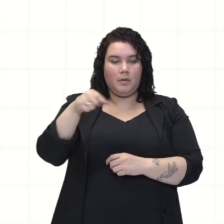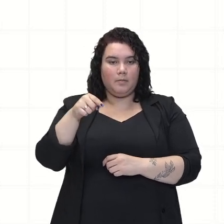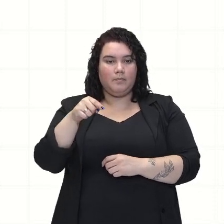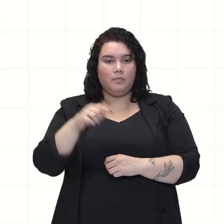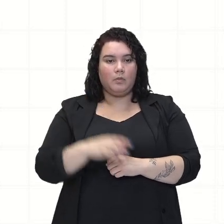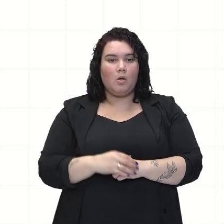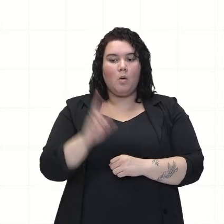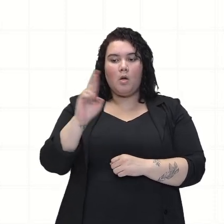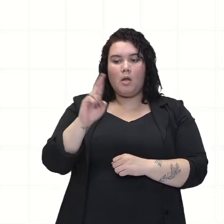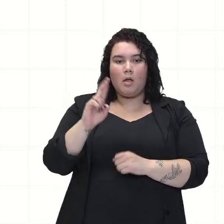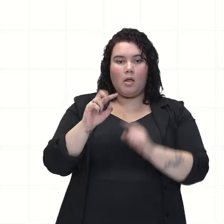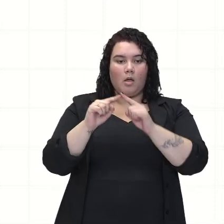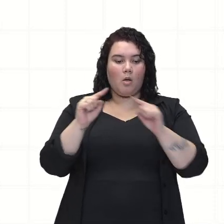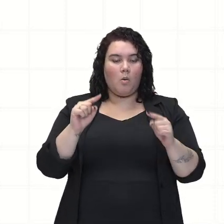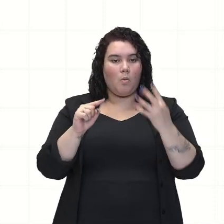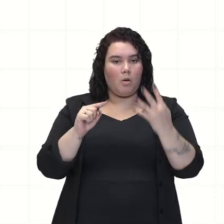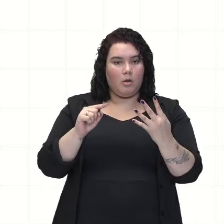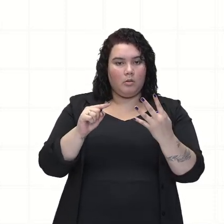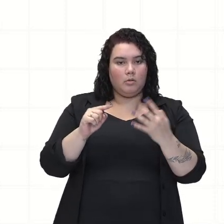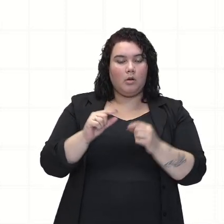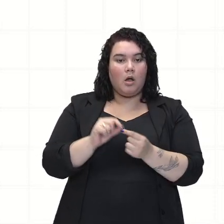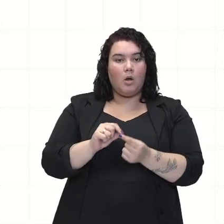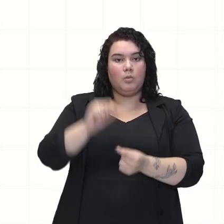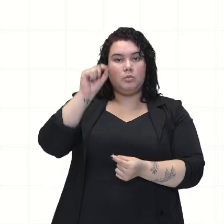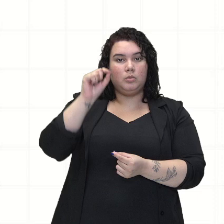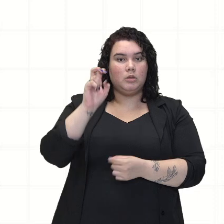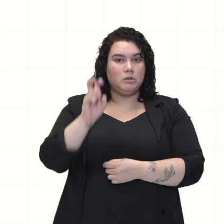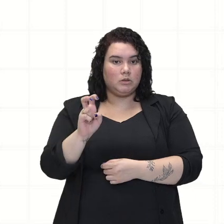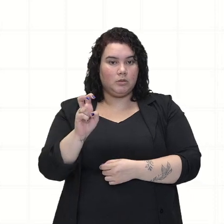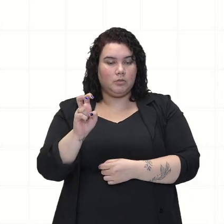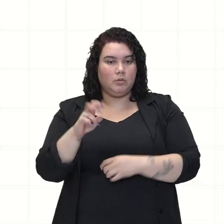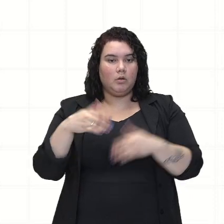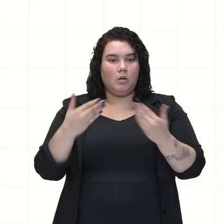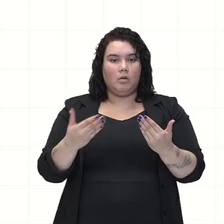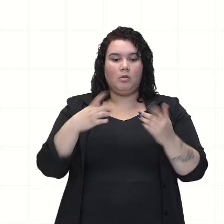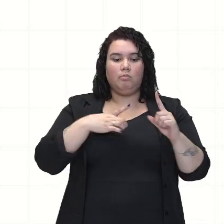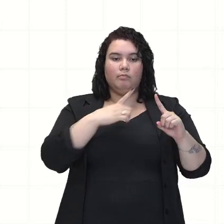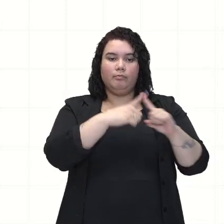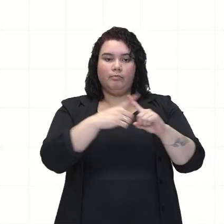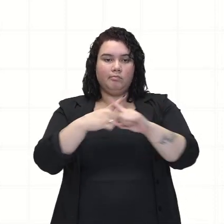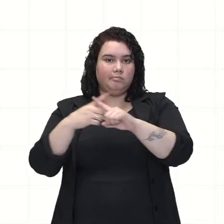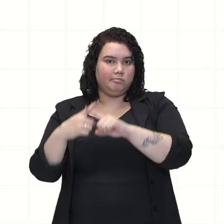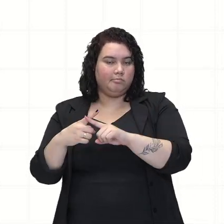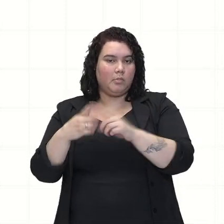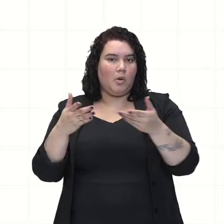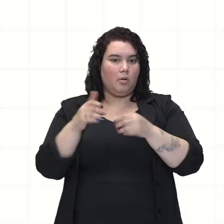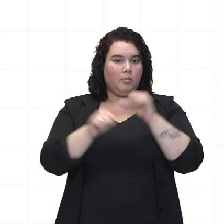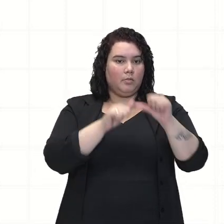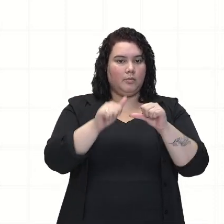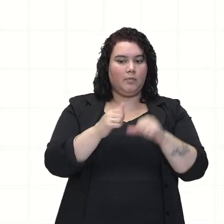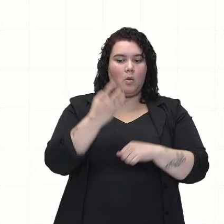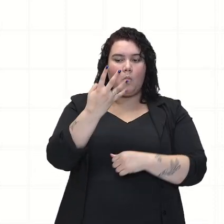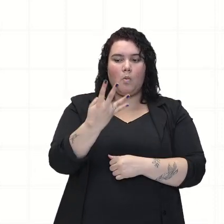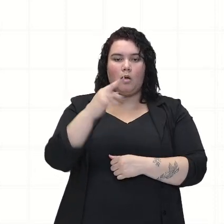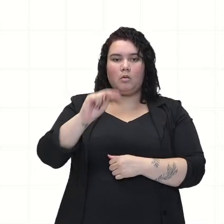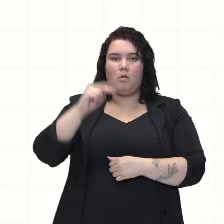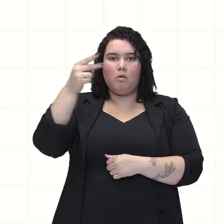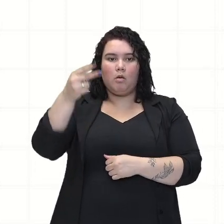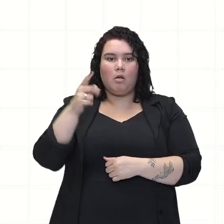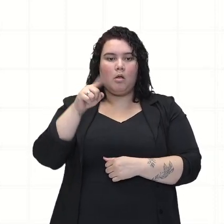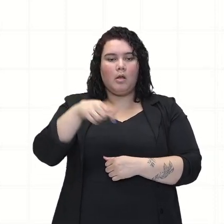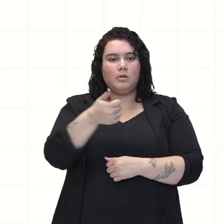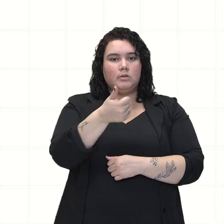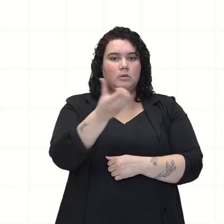é 4 e a altura 5. Então, soma de matemática aqui, ó, 4 ao quadrado vai